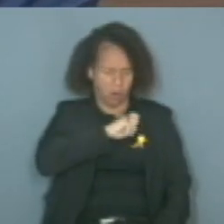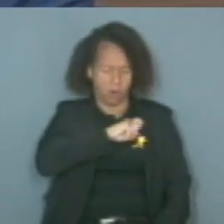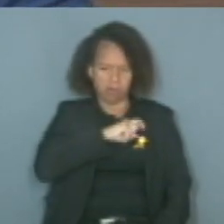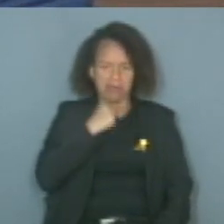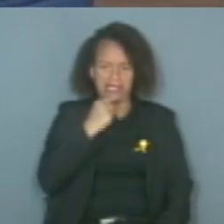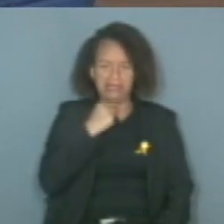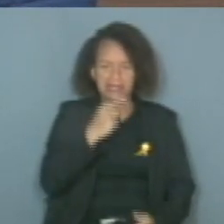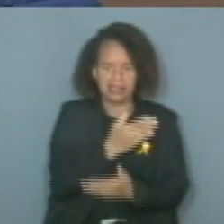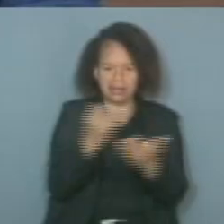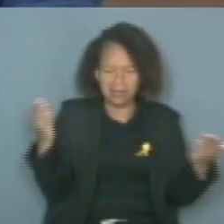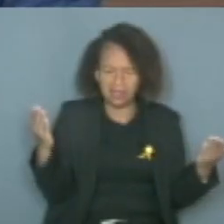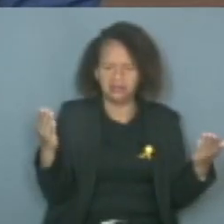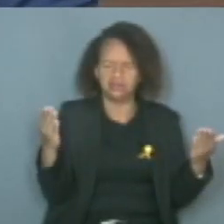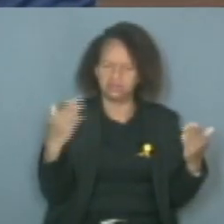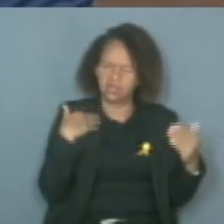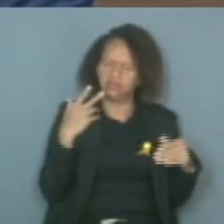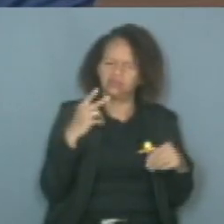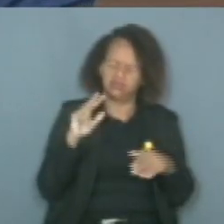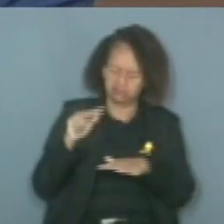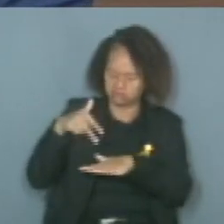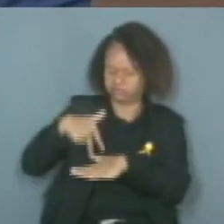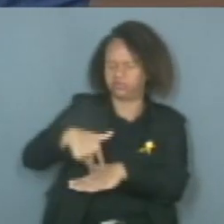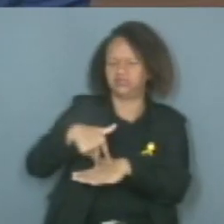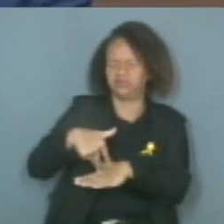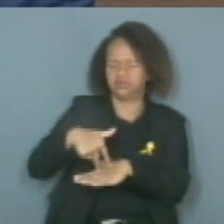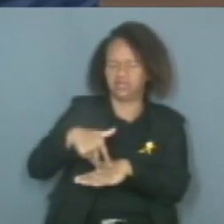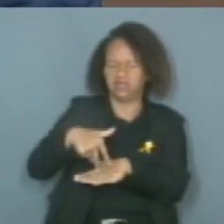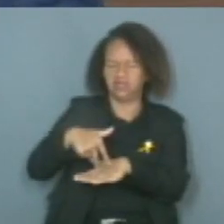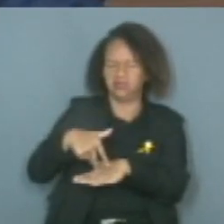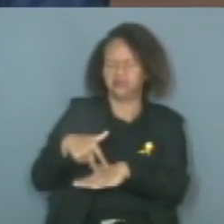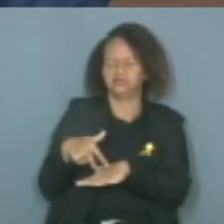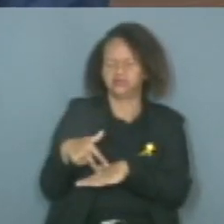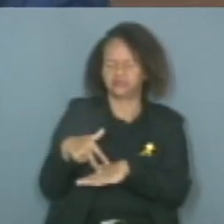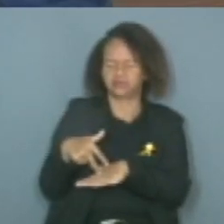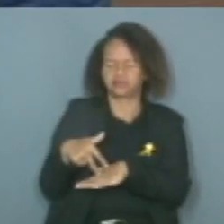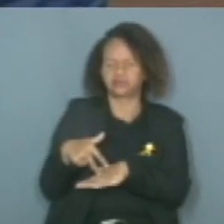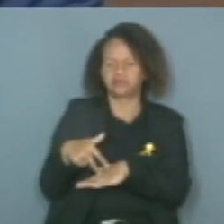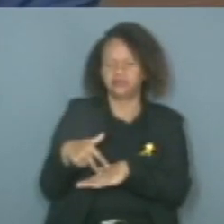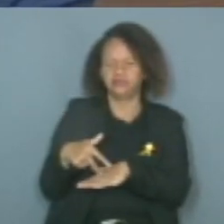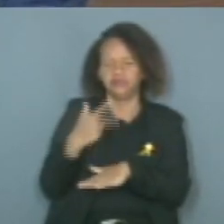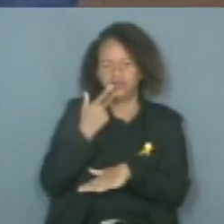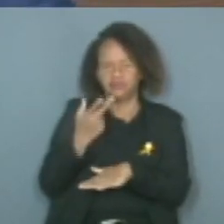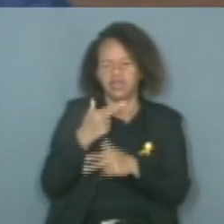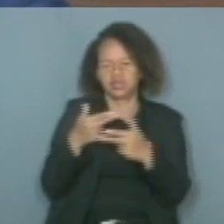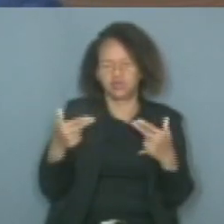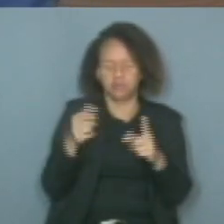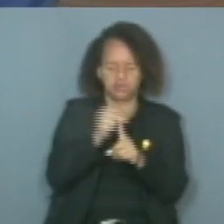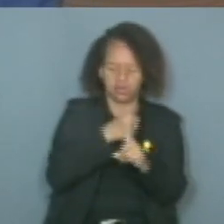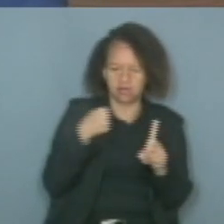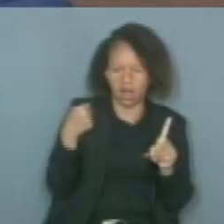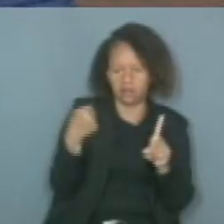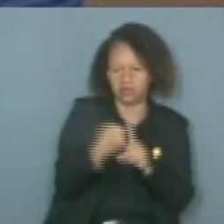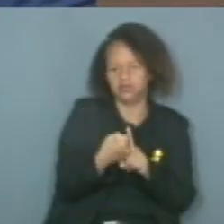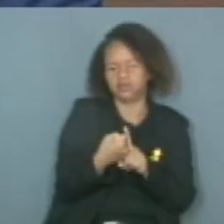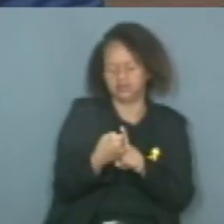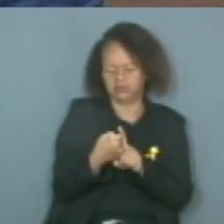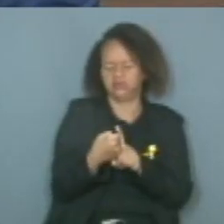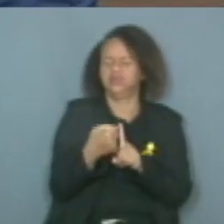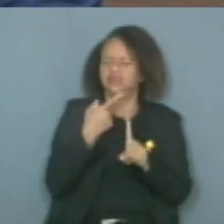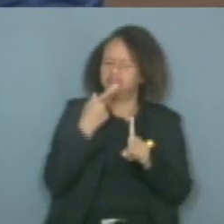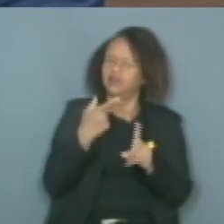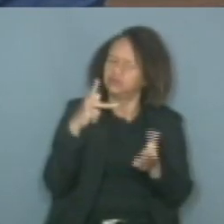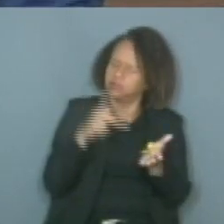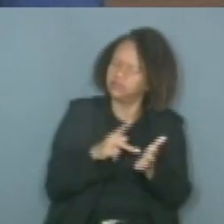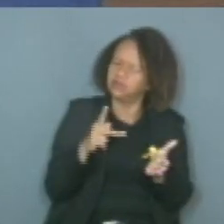de ninguém. A gente, quando a gente vem subir na tribuna, falar sobre o socialismo, a gente fala sobre